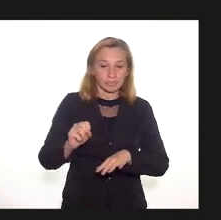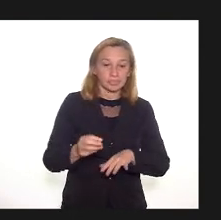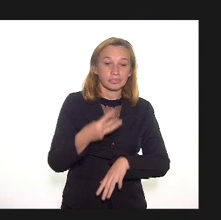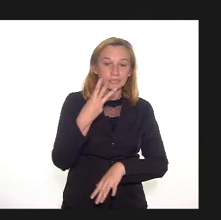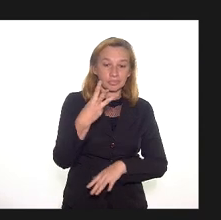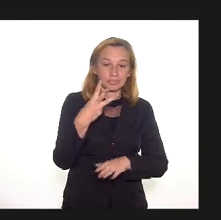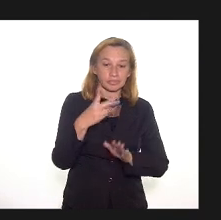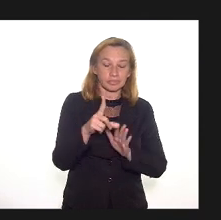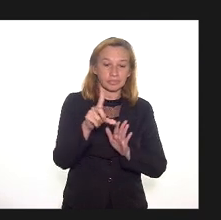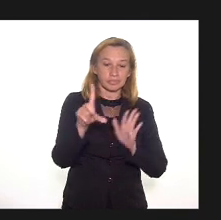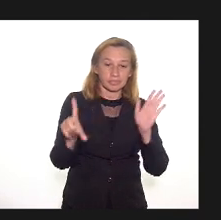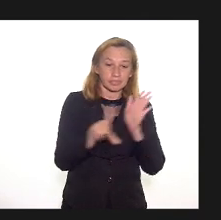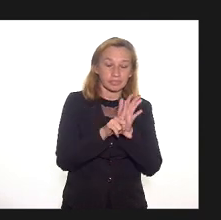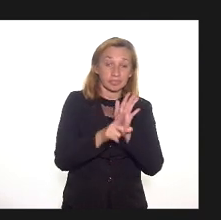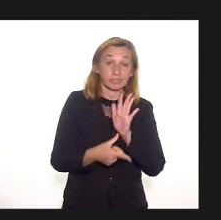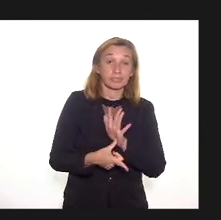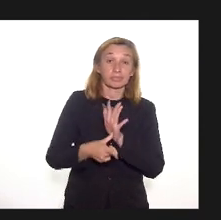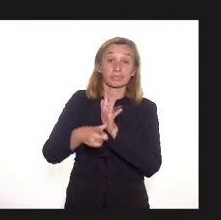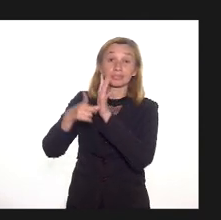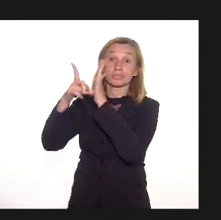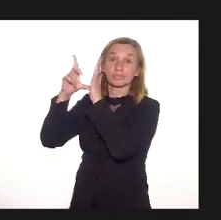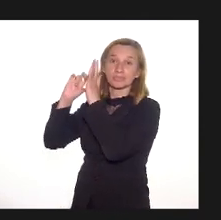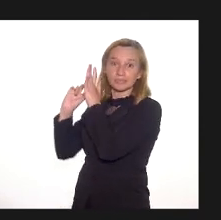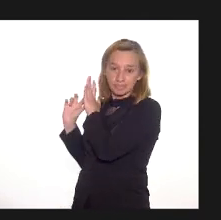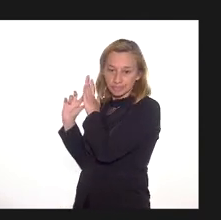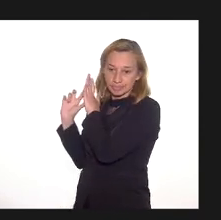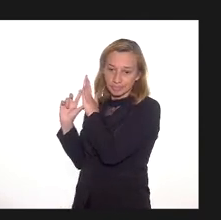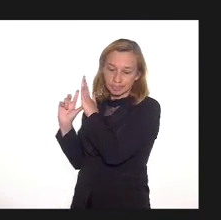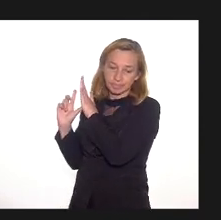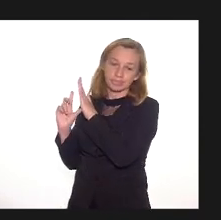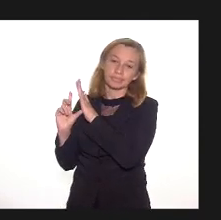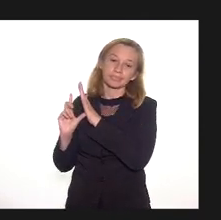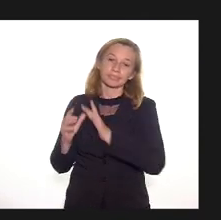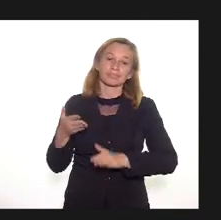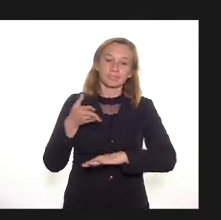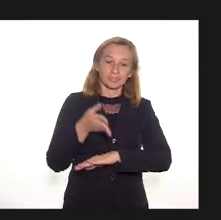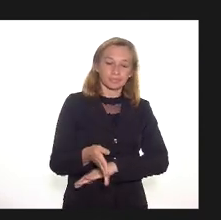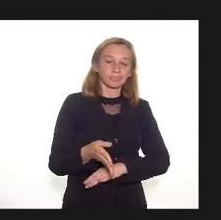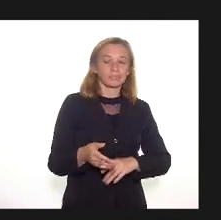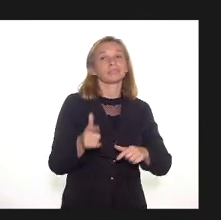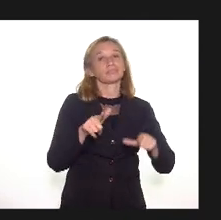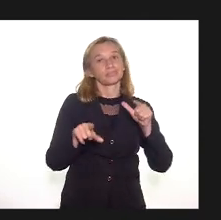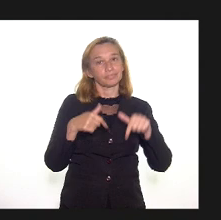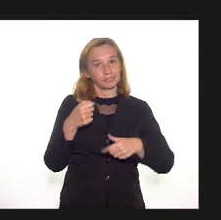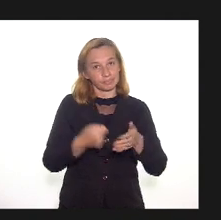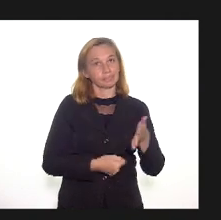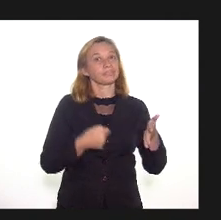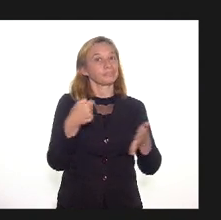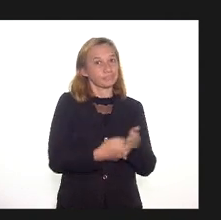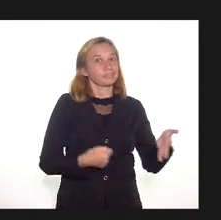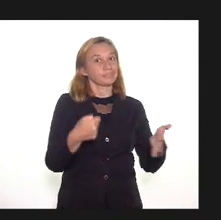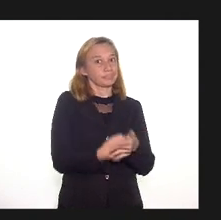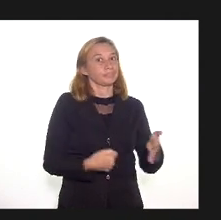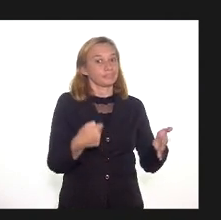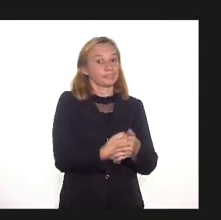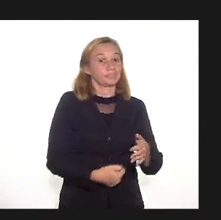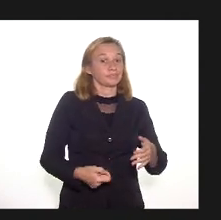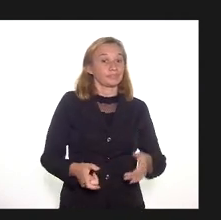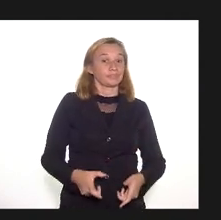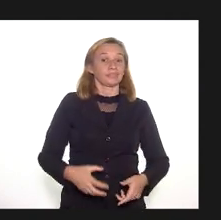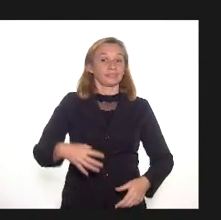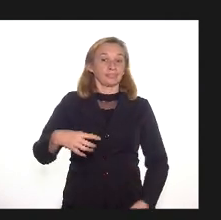leis anteriores procederam essa luta e coube a princesa